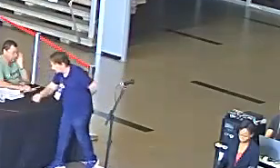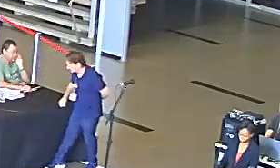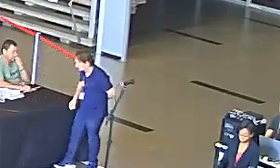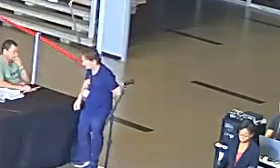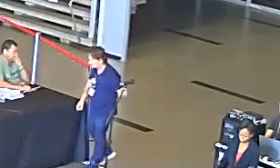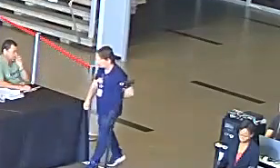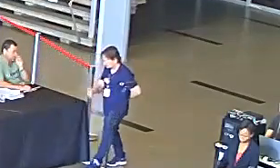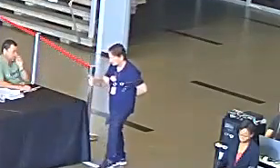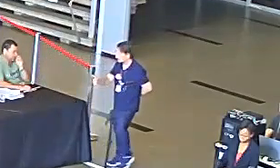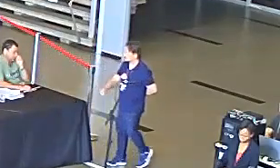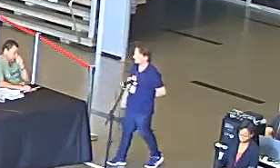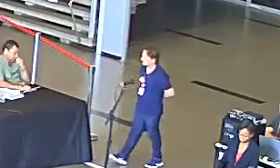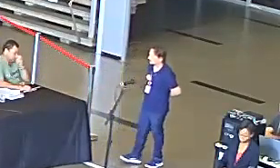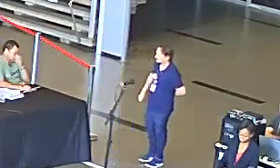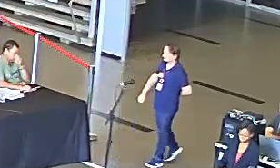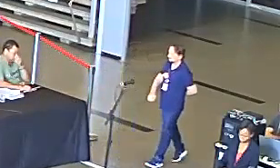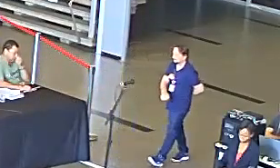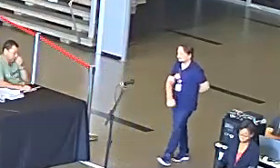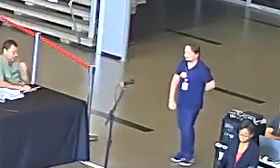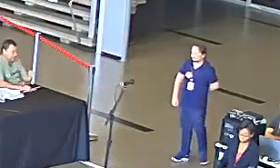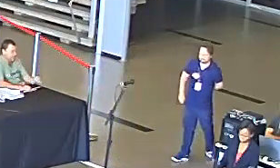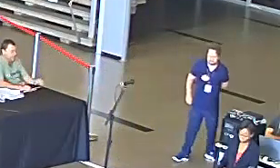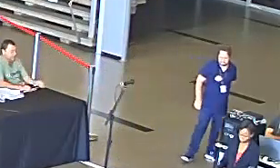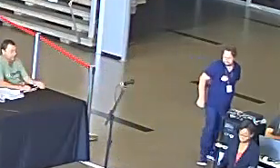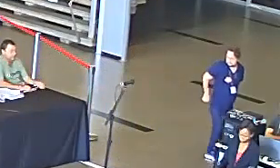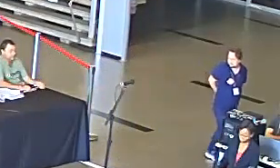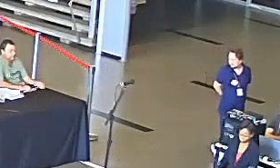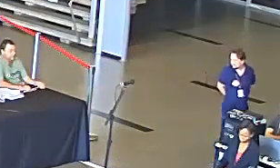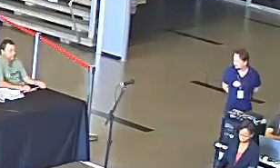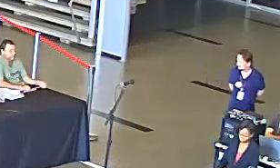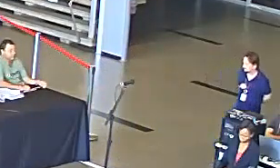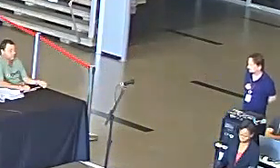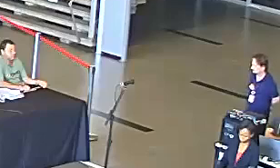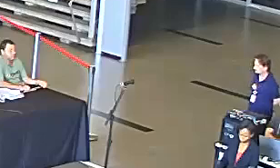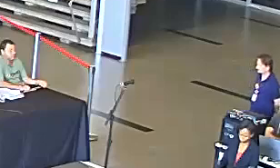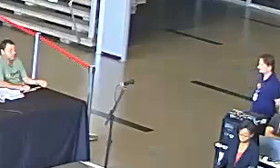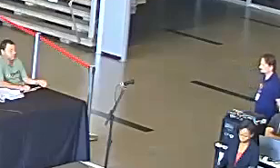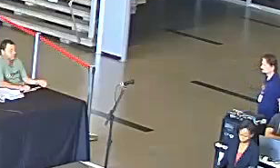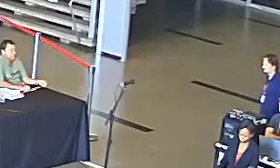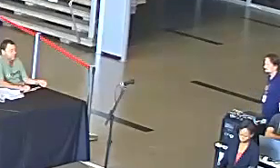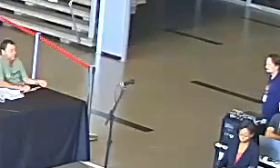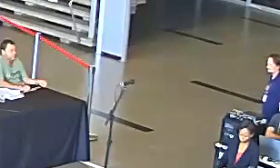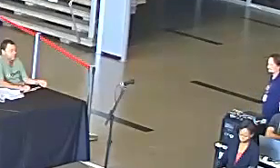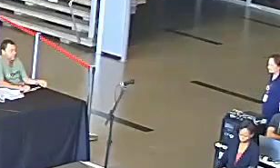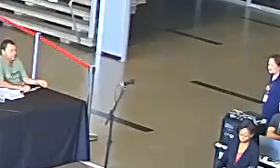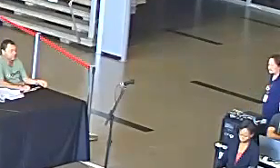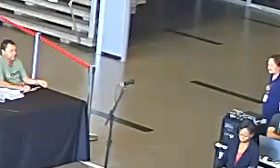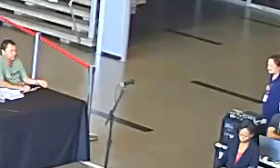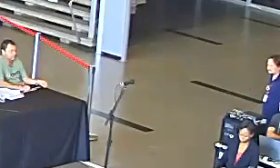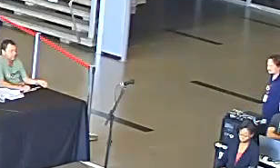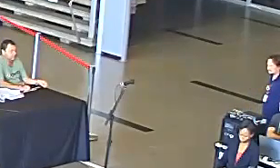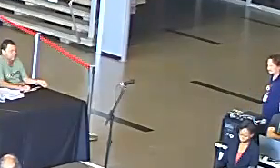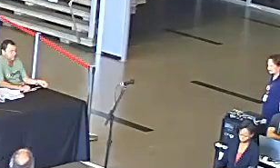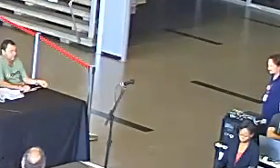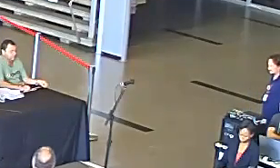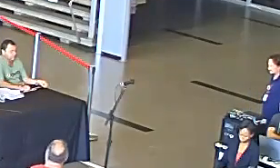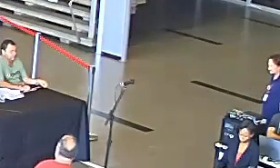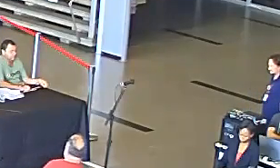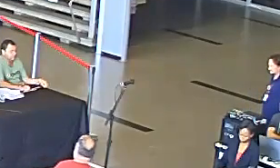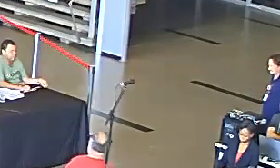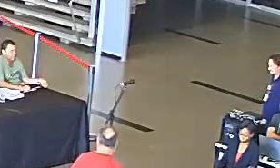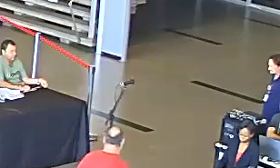do SIM de paz sobre uma demanda em relação à possibilidade não sei como que vai ser do direito